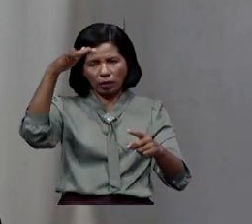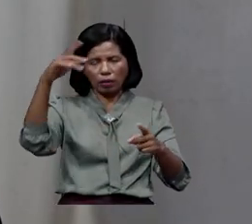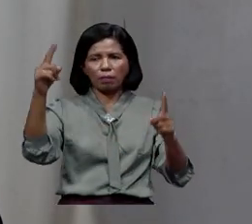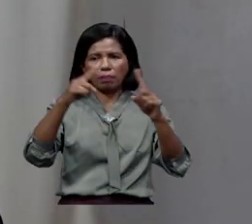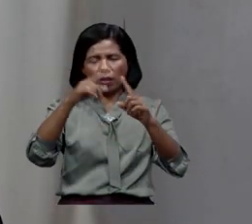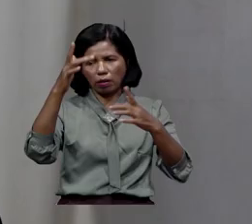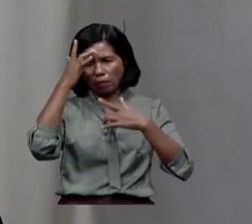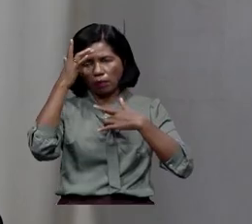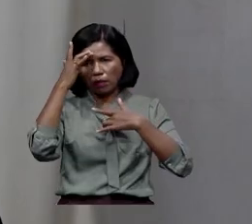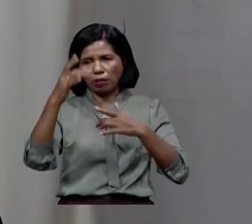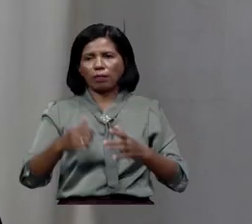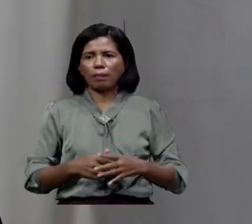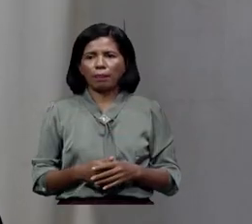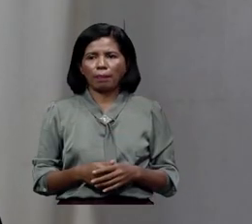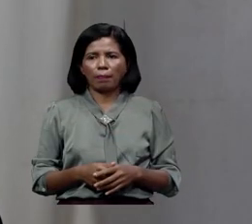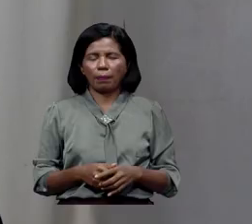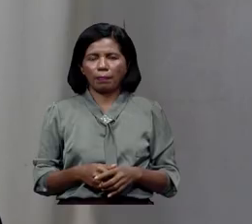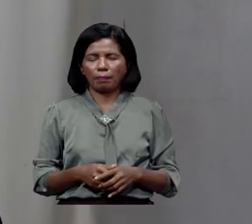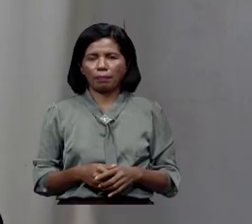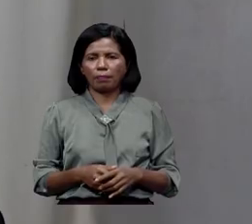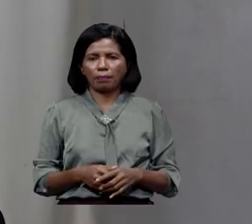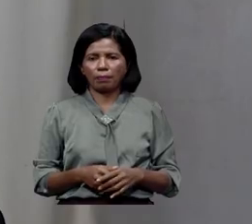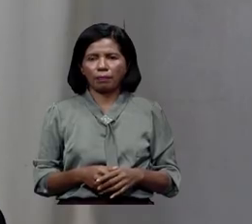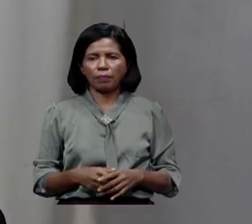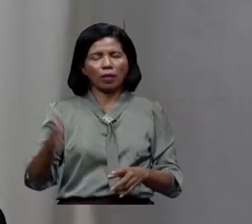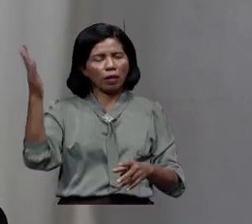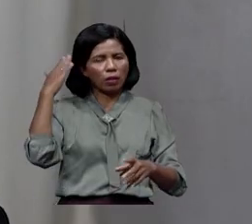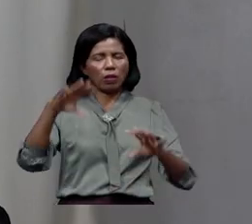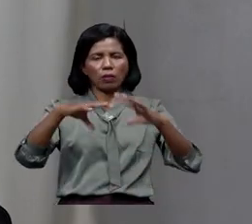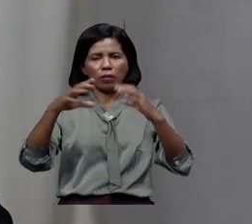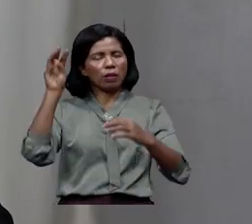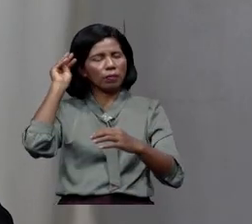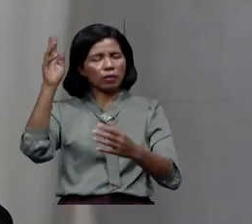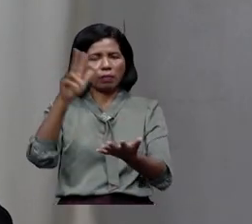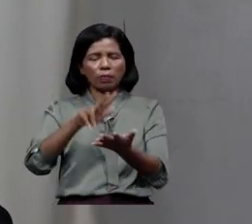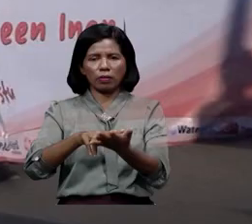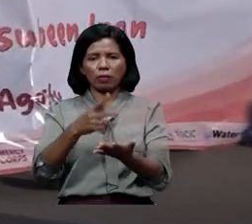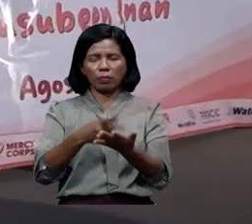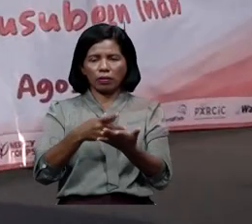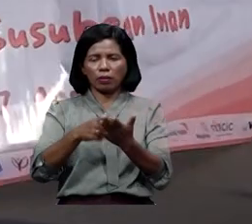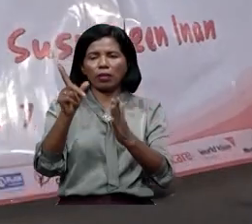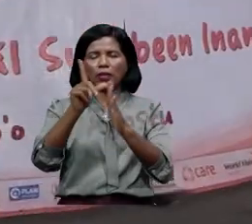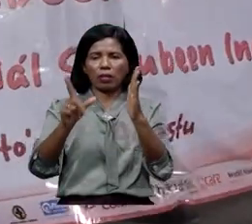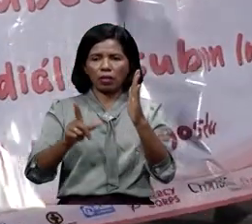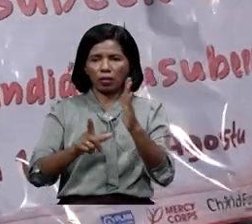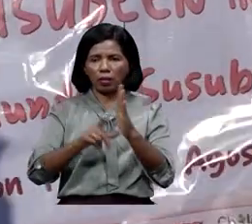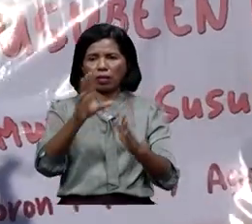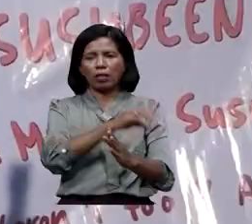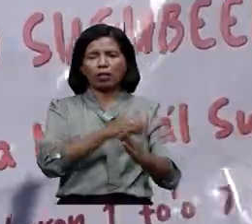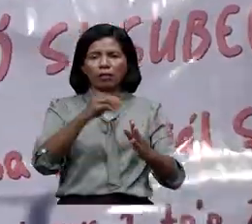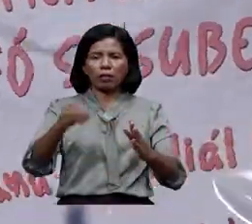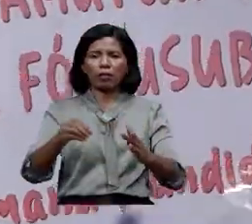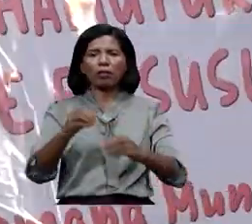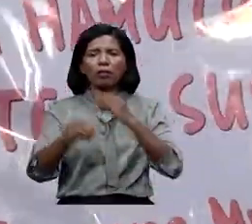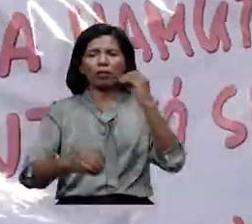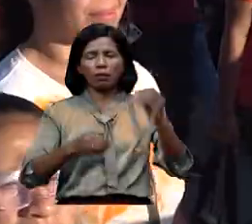be non contisiosa ser ne bebe hamesi. Antes ne conselho ministro aprova ona projeto decreto lei regime jurídico